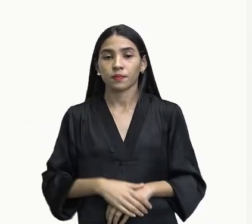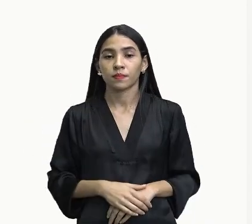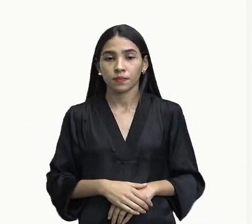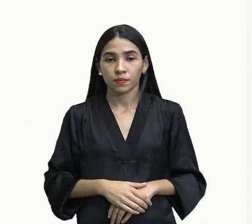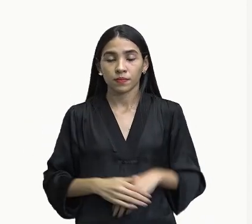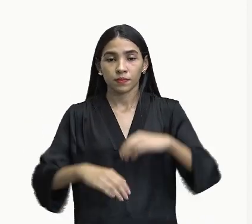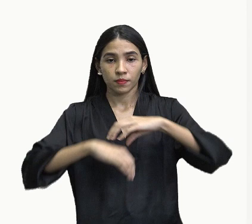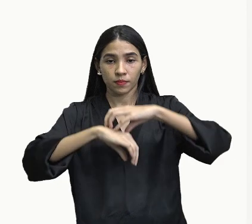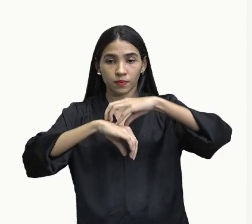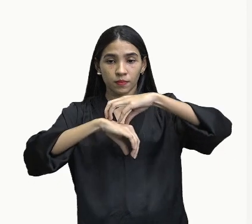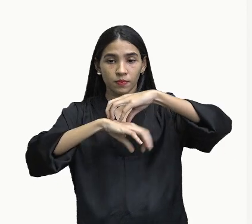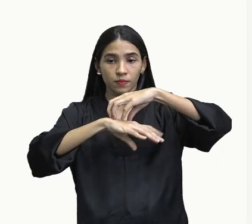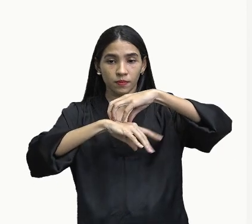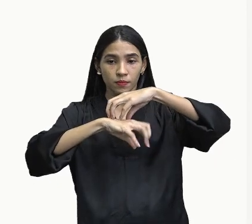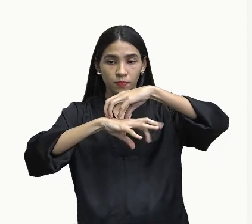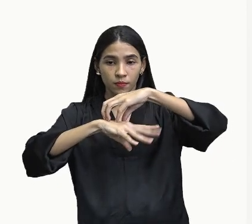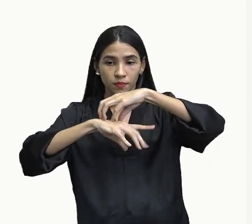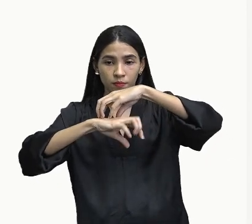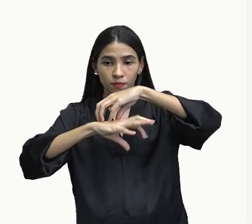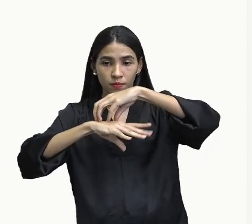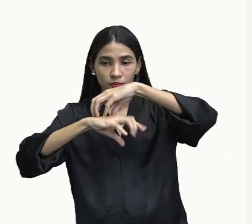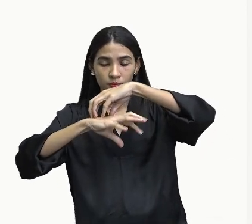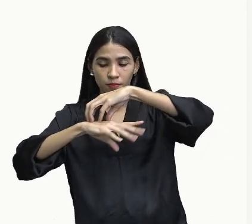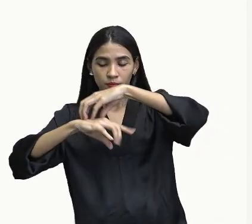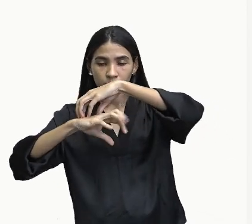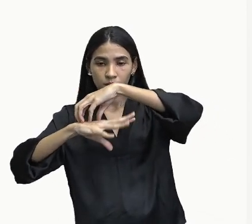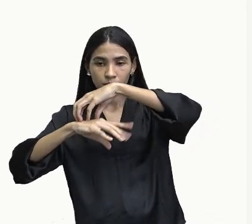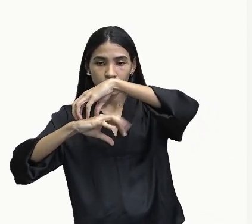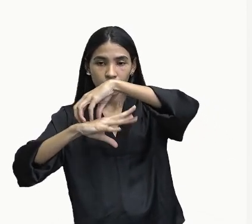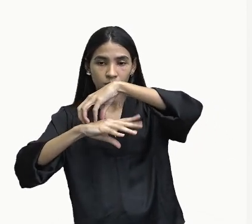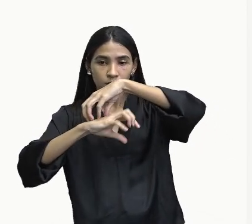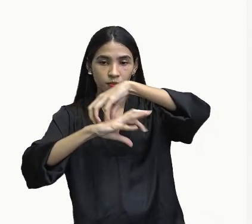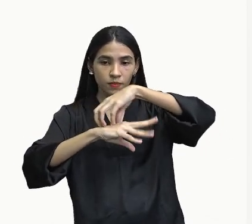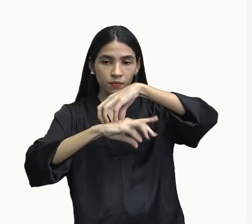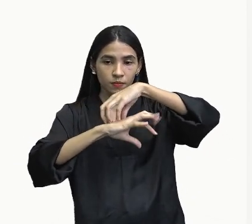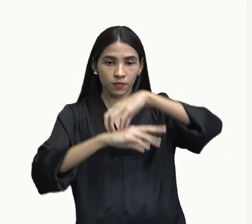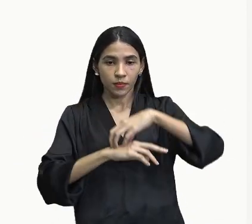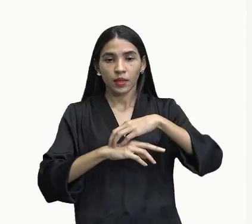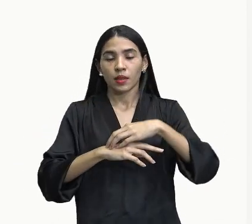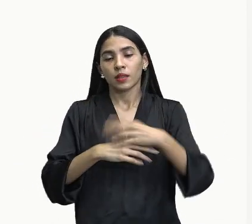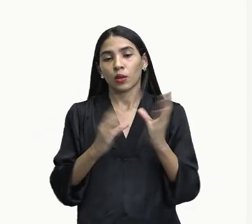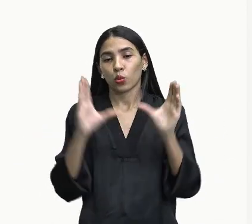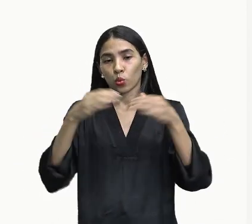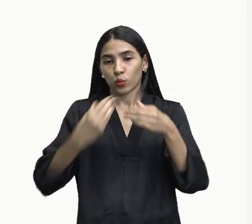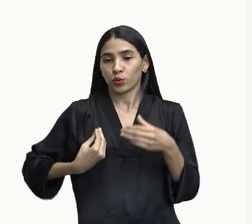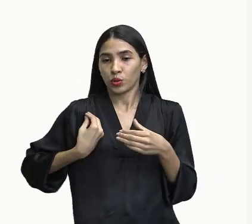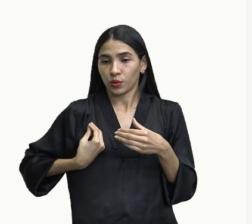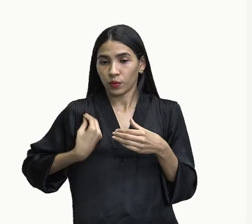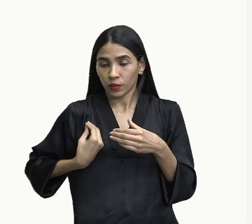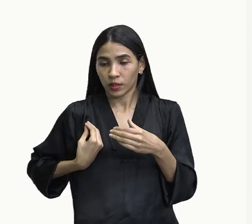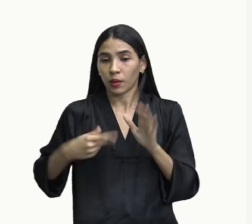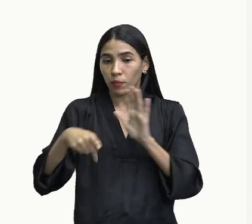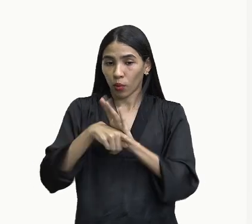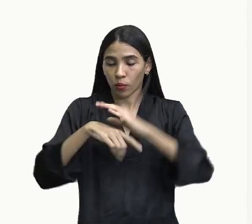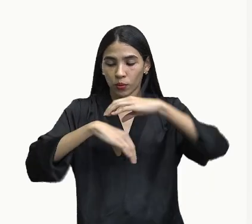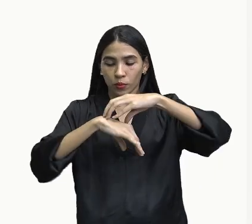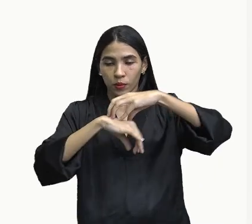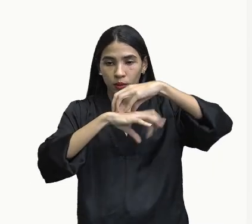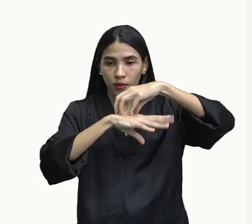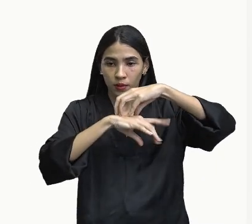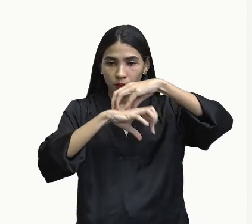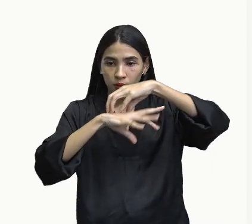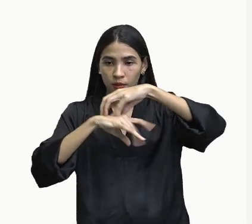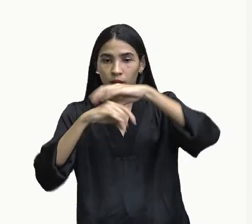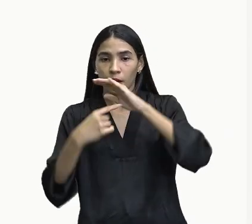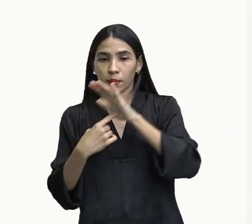as águas vivas sendo demonstrado o ciclo de vida desse indivíduo, mais uma vez, mostrando uma alternância